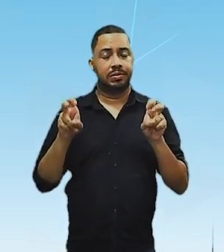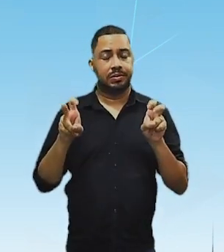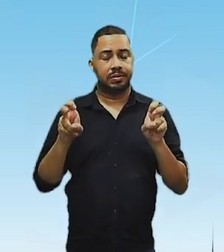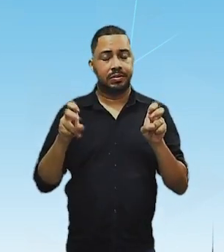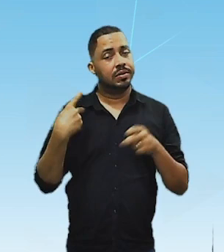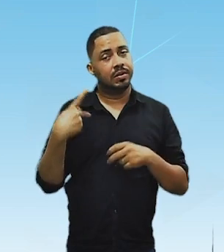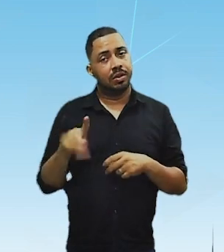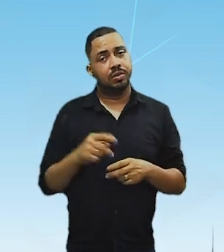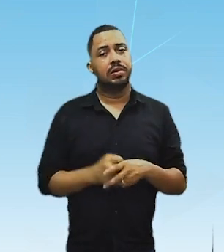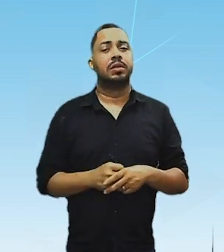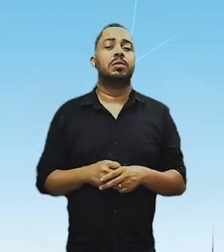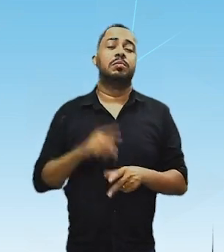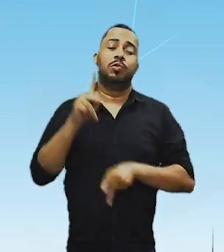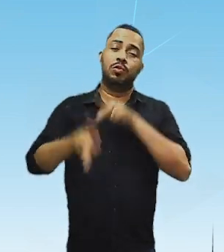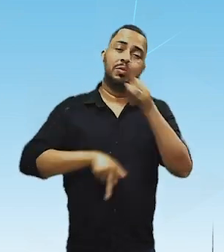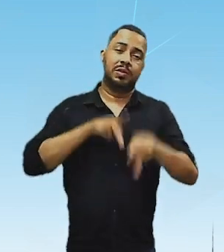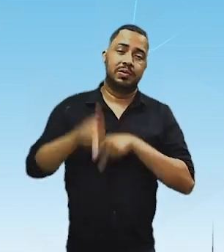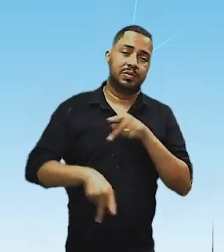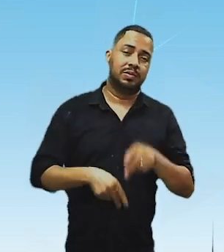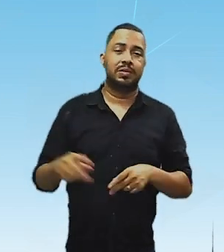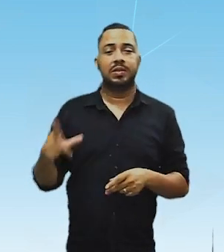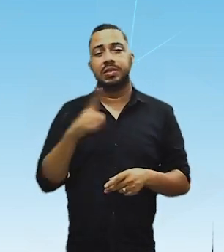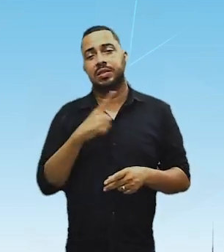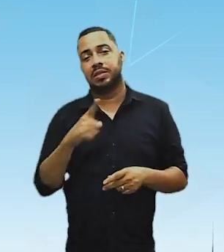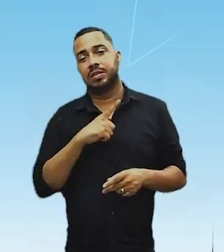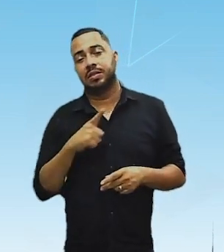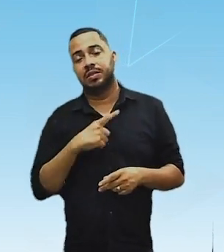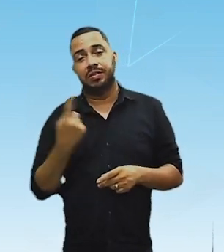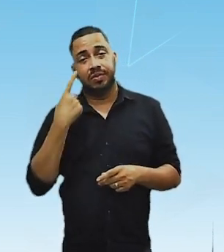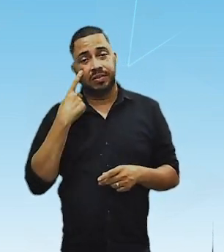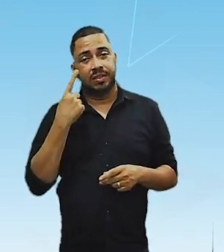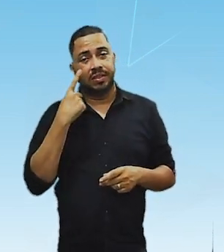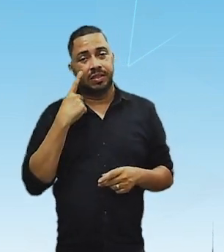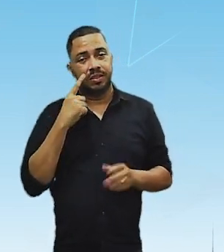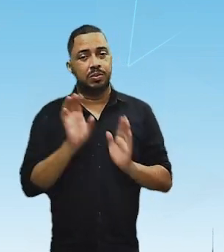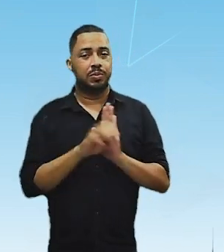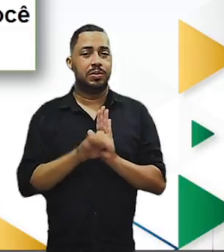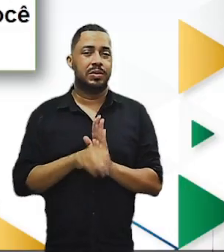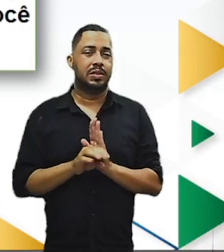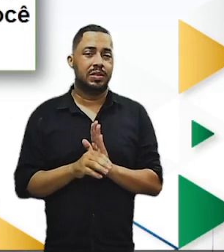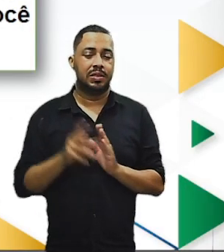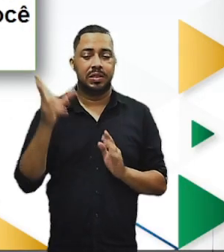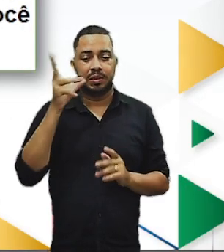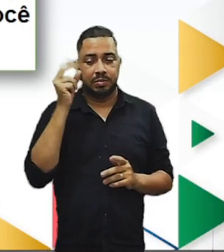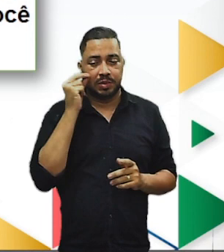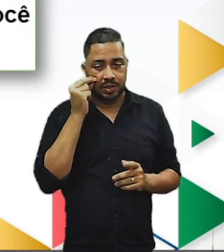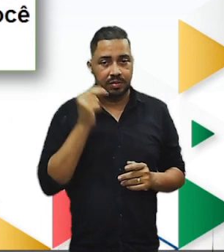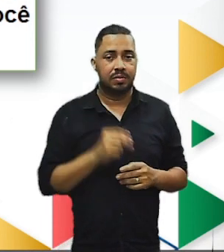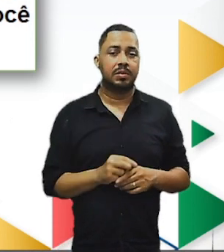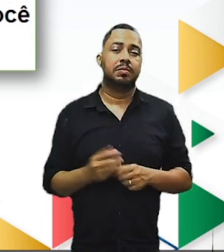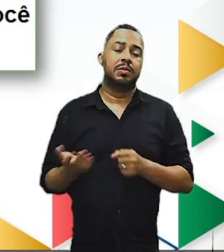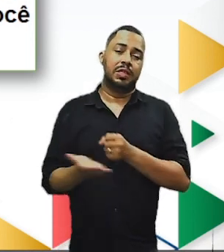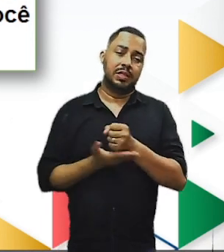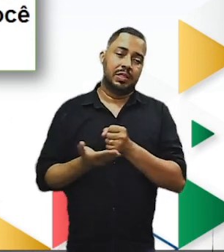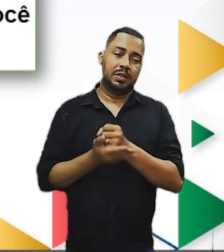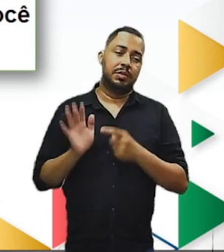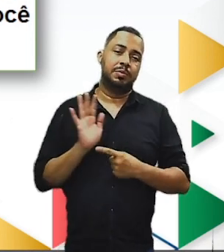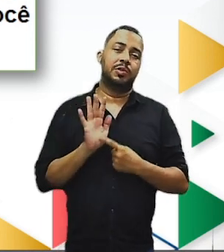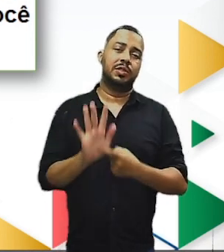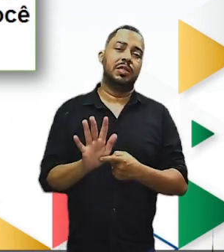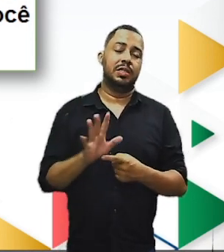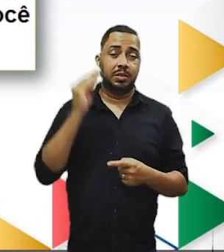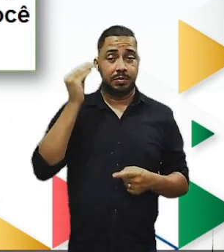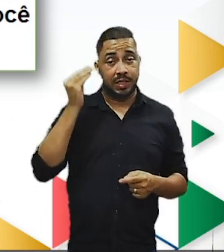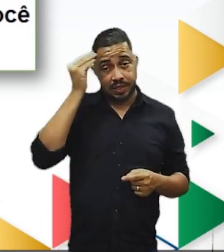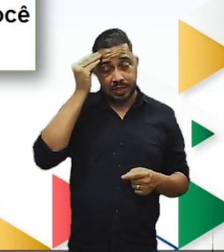seu público. Nós temos aqui, vejam só, um conceito de expertise. É basicamente mostrar a experiência